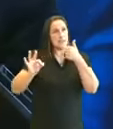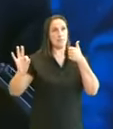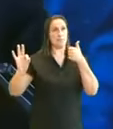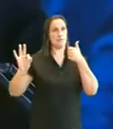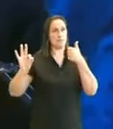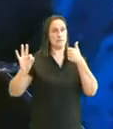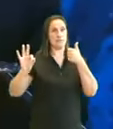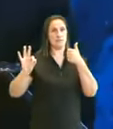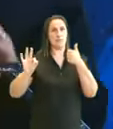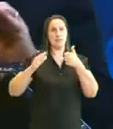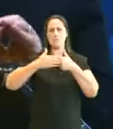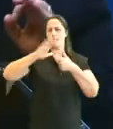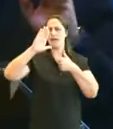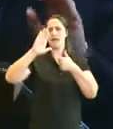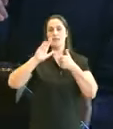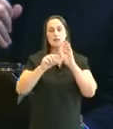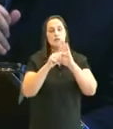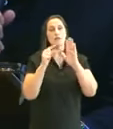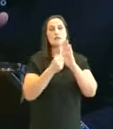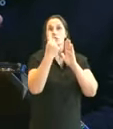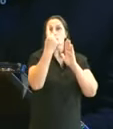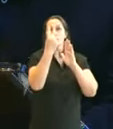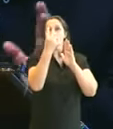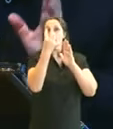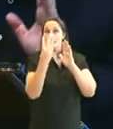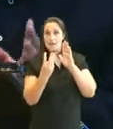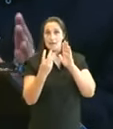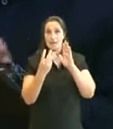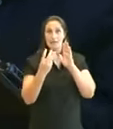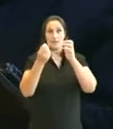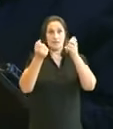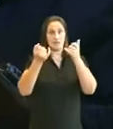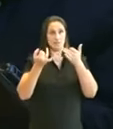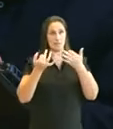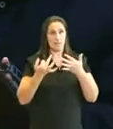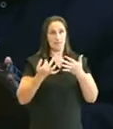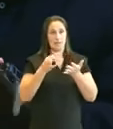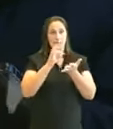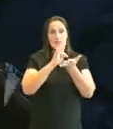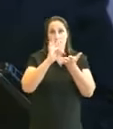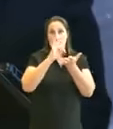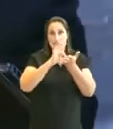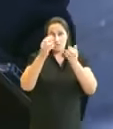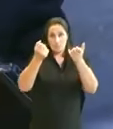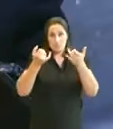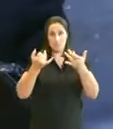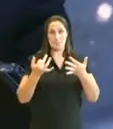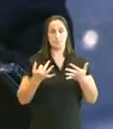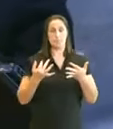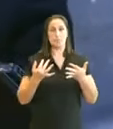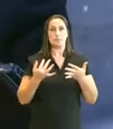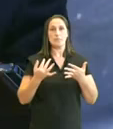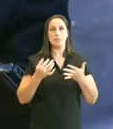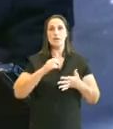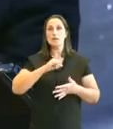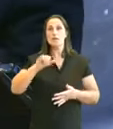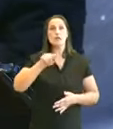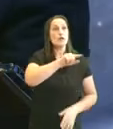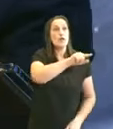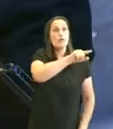que aparece no versículo 13. Olha só o que Tiago diz. Tiago diz assim: se algum de